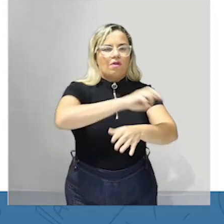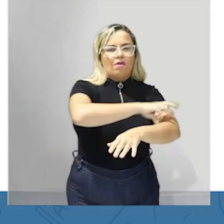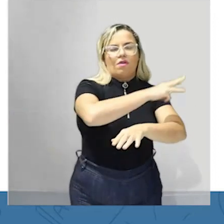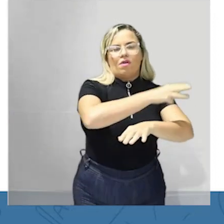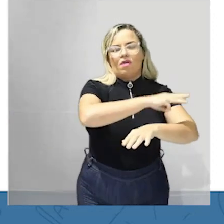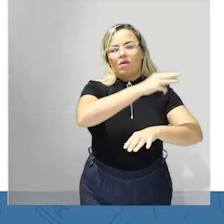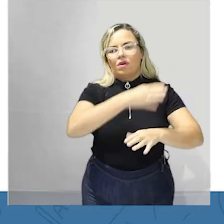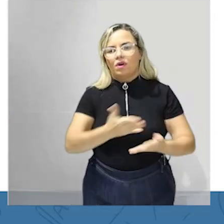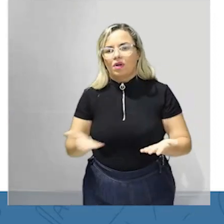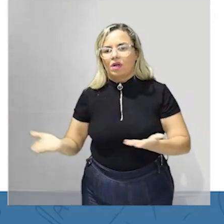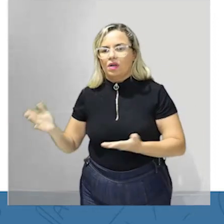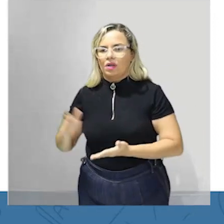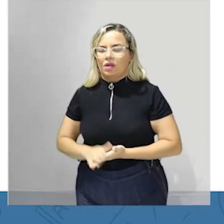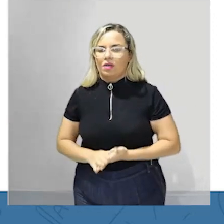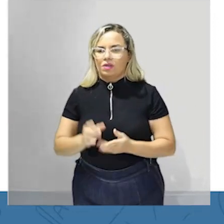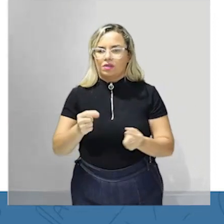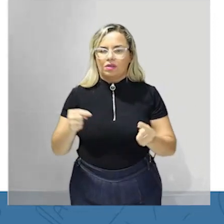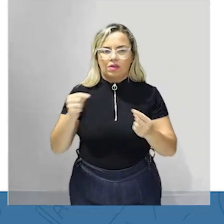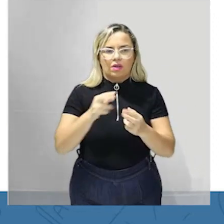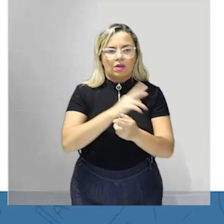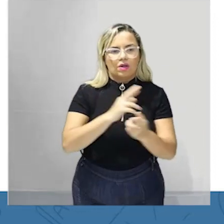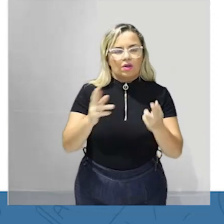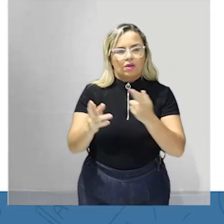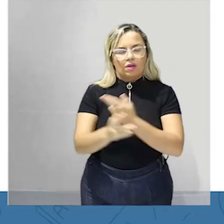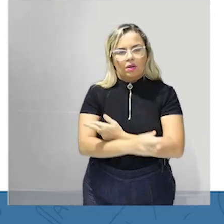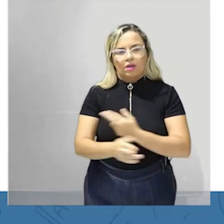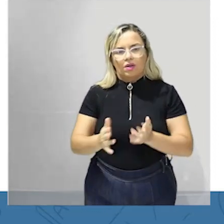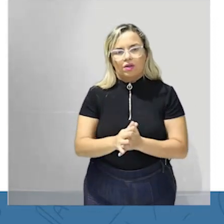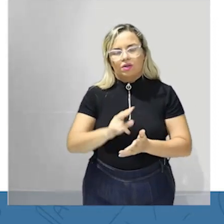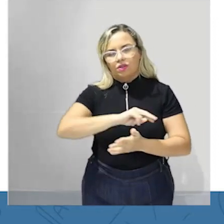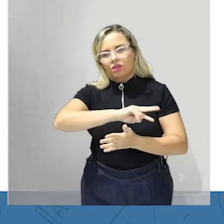né? Pretende relacioná-las à